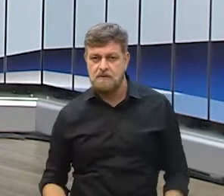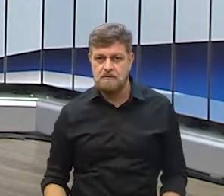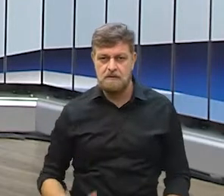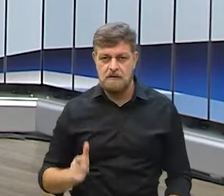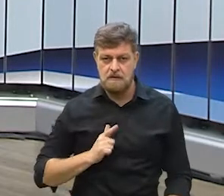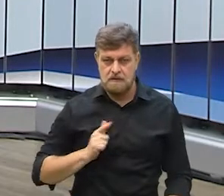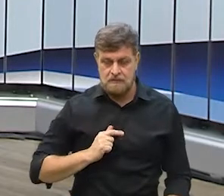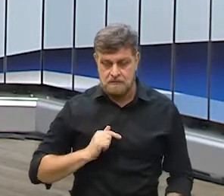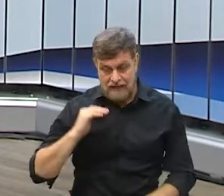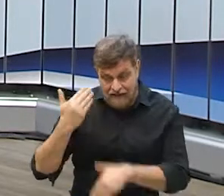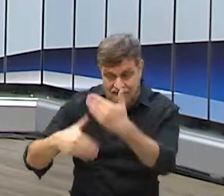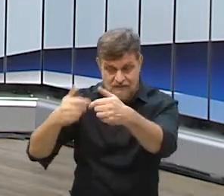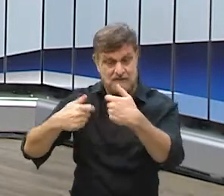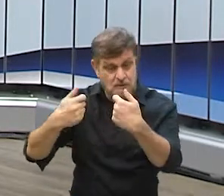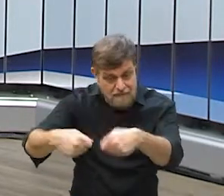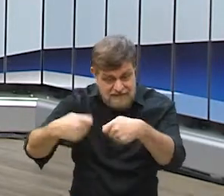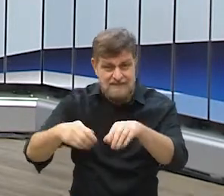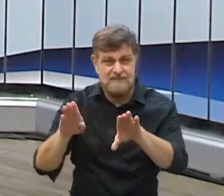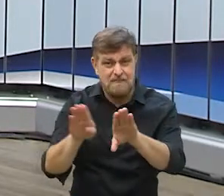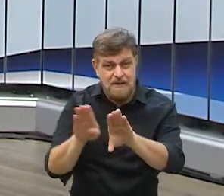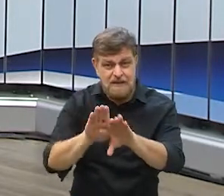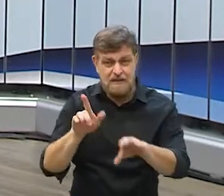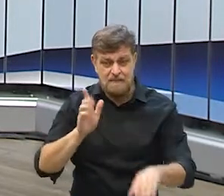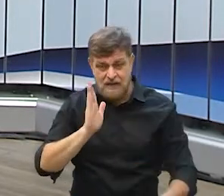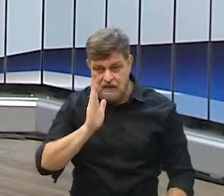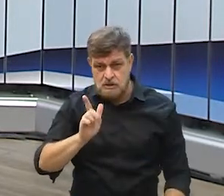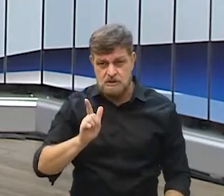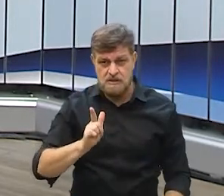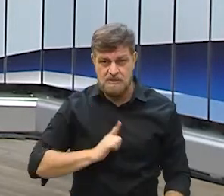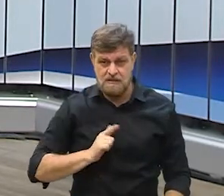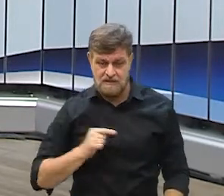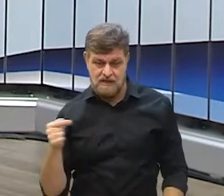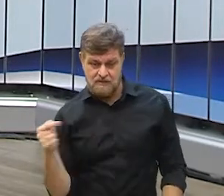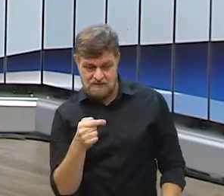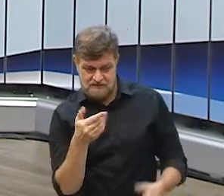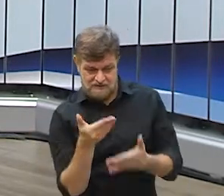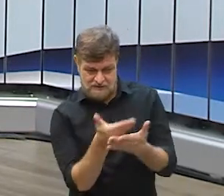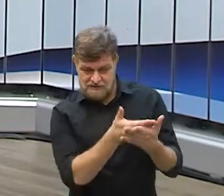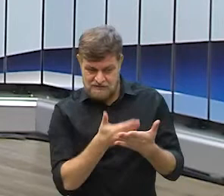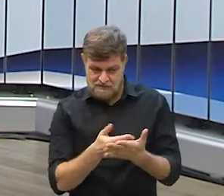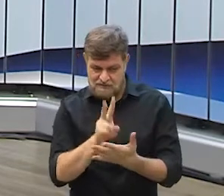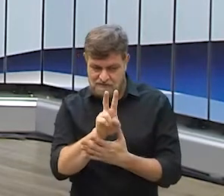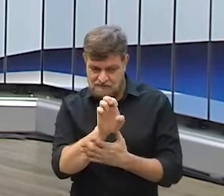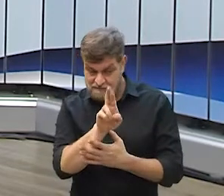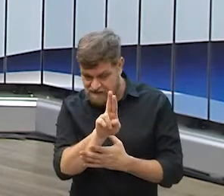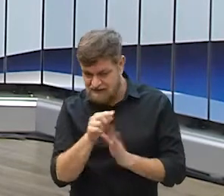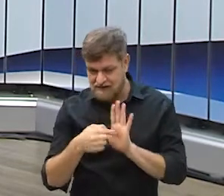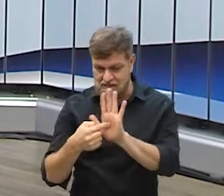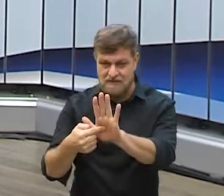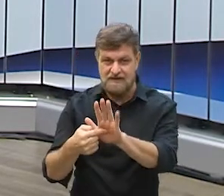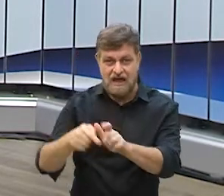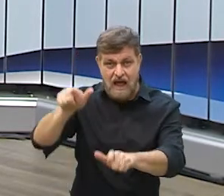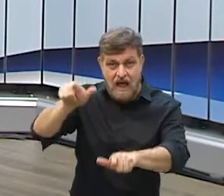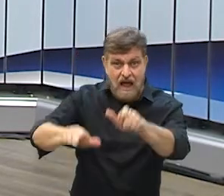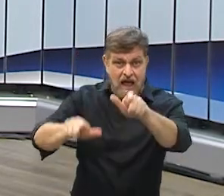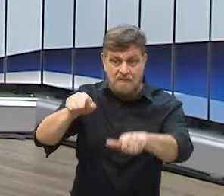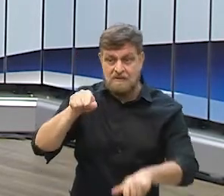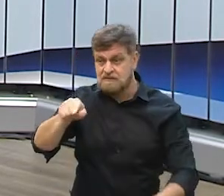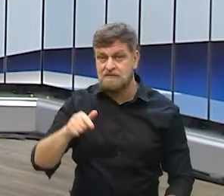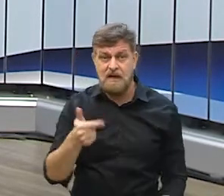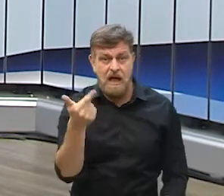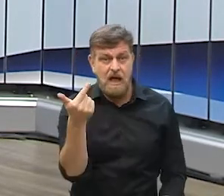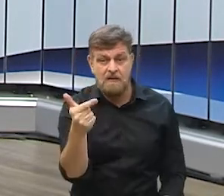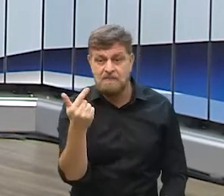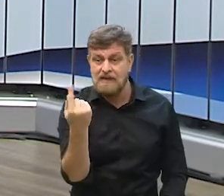que precisa acontecer e, ao mesmo tempo, já vou dar um spoiler do seu estudo aqui, Vera, porque milhares de pessoas não recebem